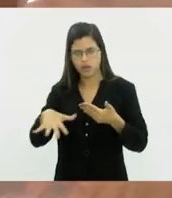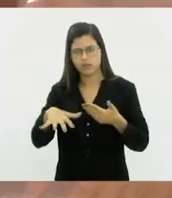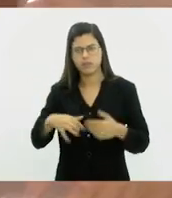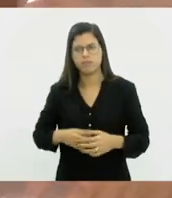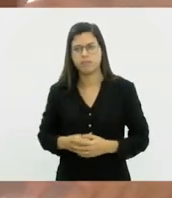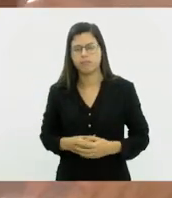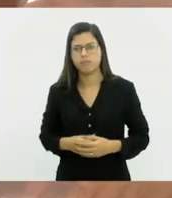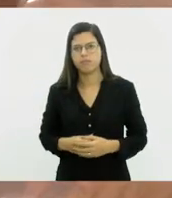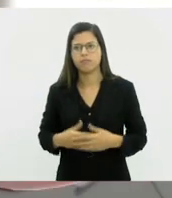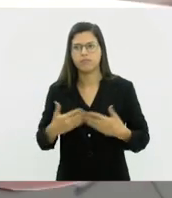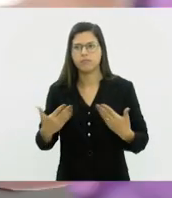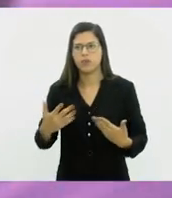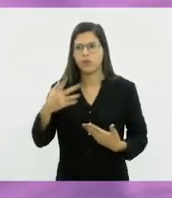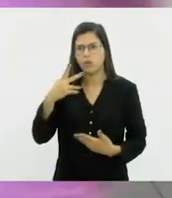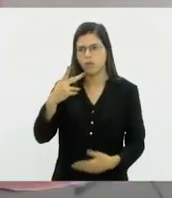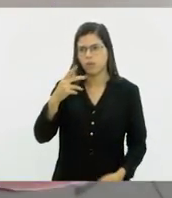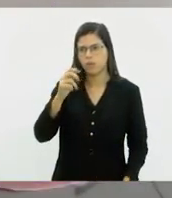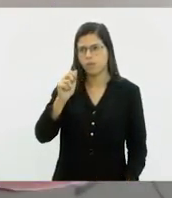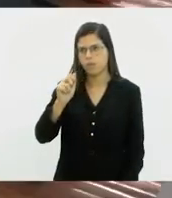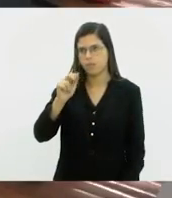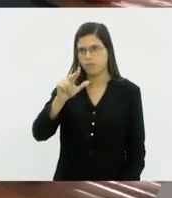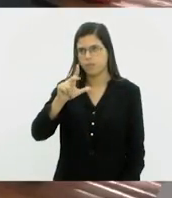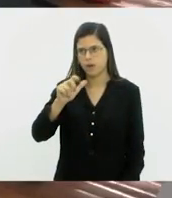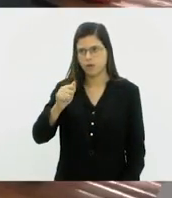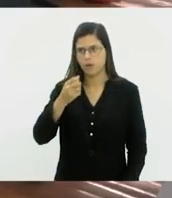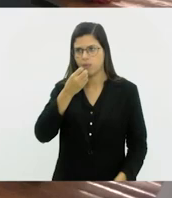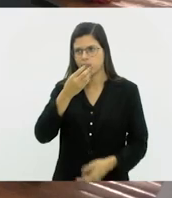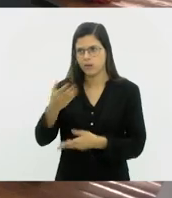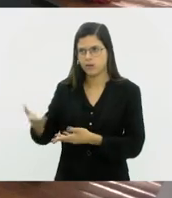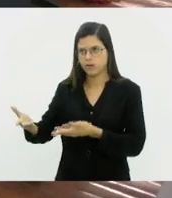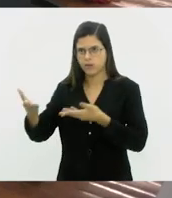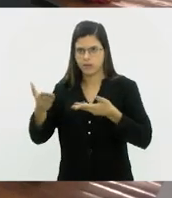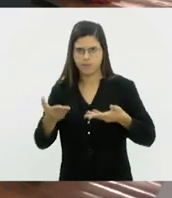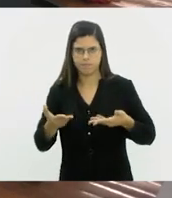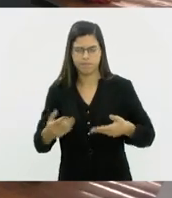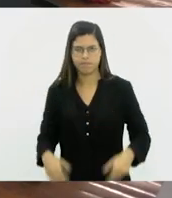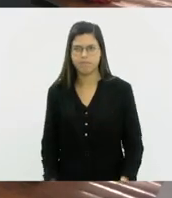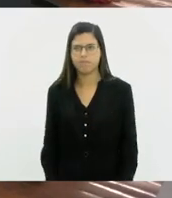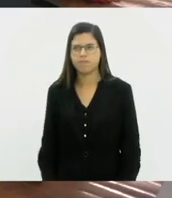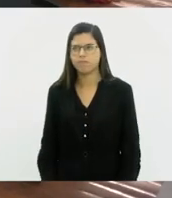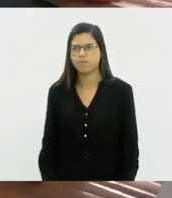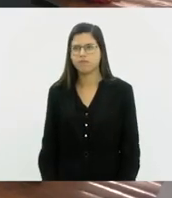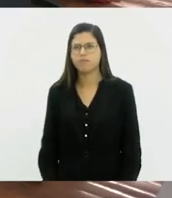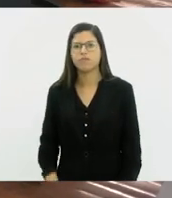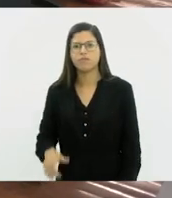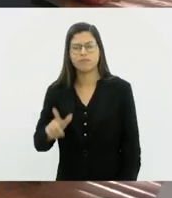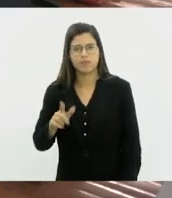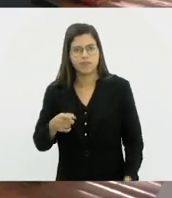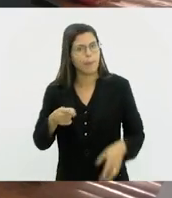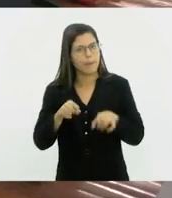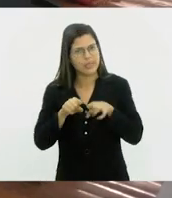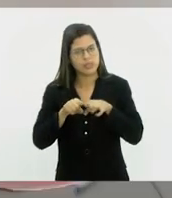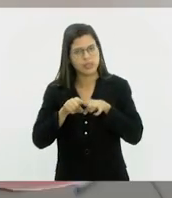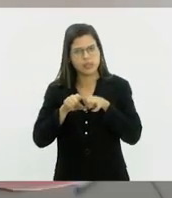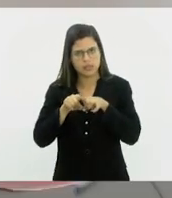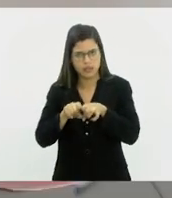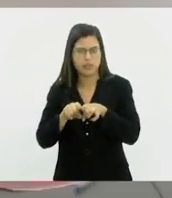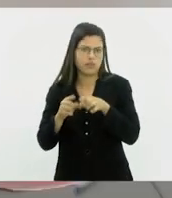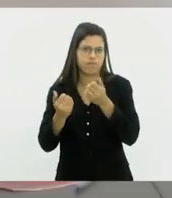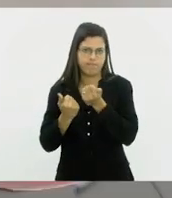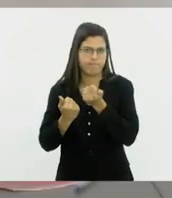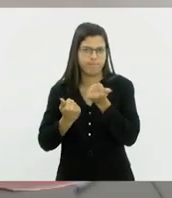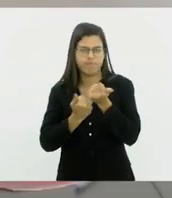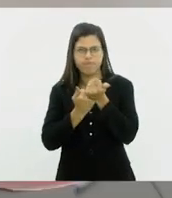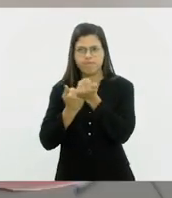então Paula bem-vinda Paula é companheira e parceira das